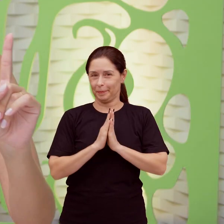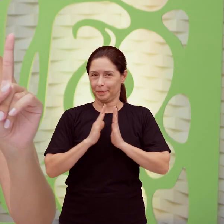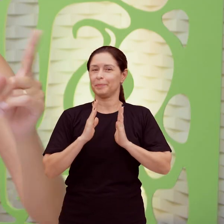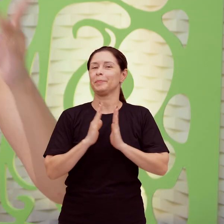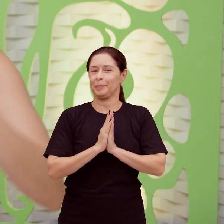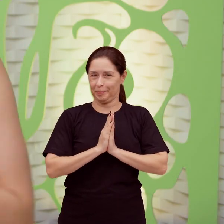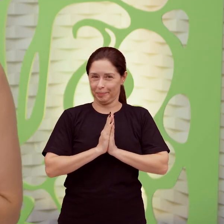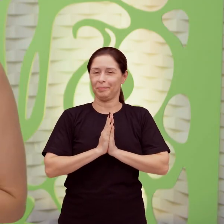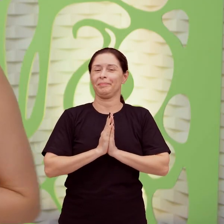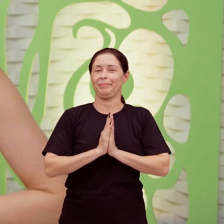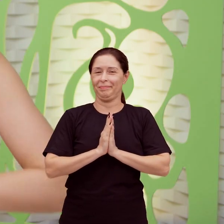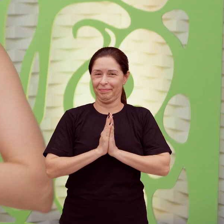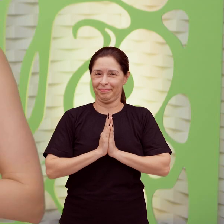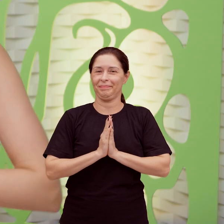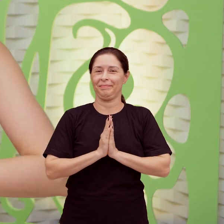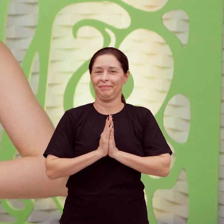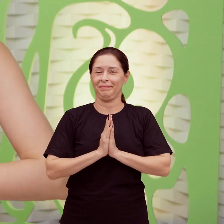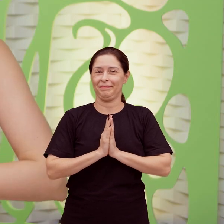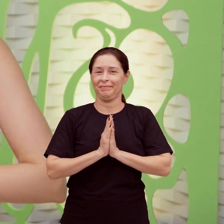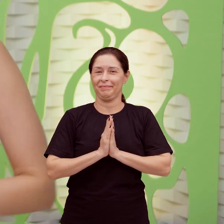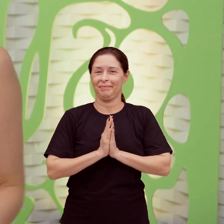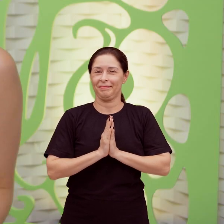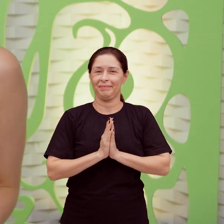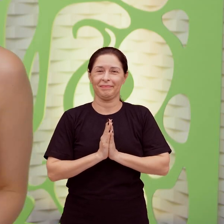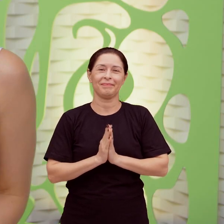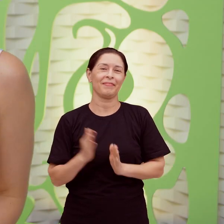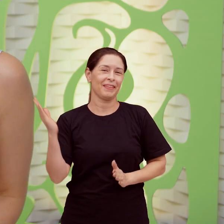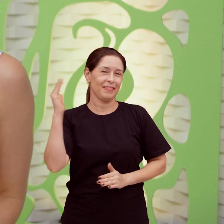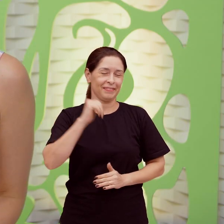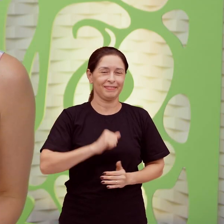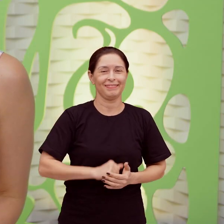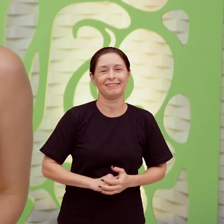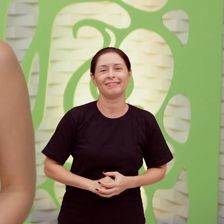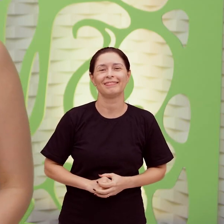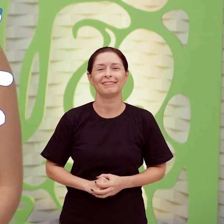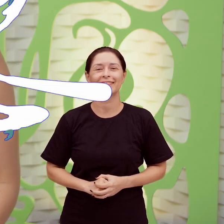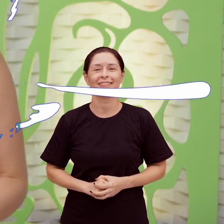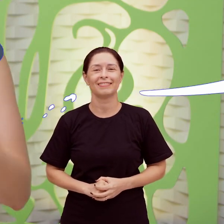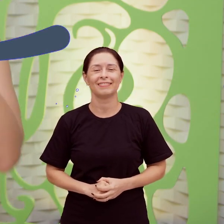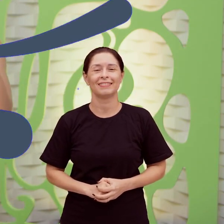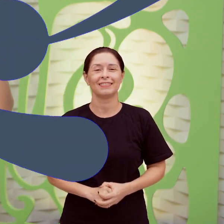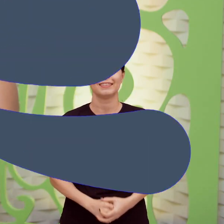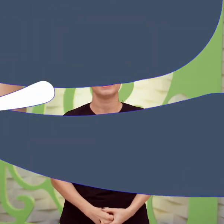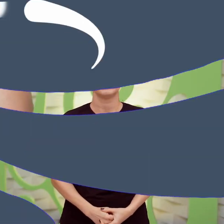é... isso mesmo, fazer uma oração. Vamos chamar a tia Laís?